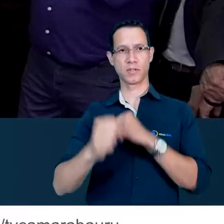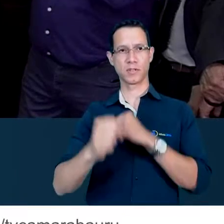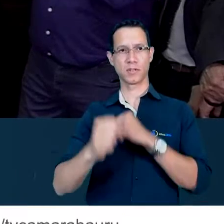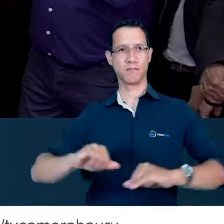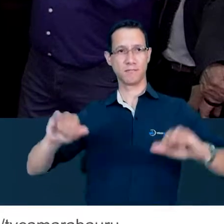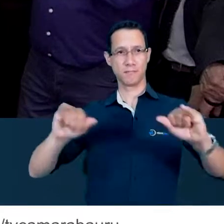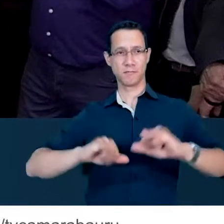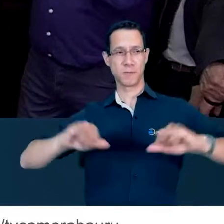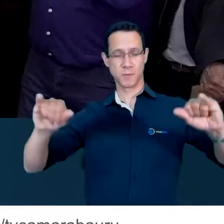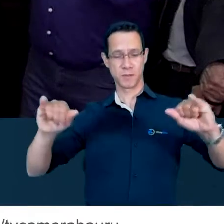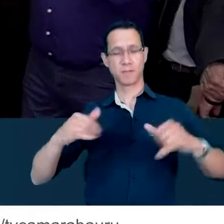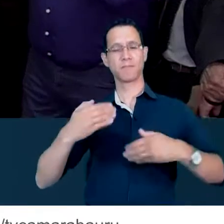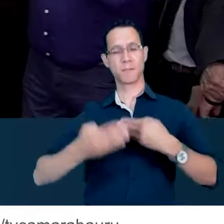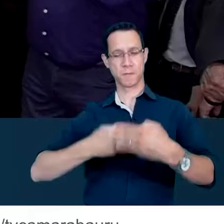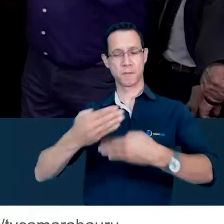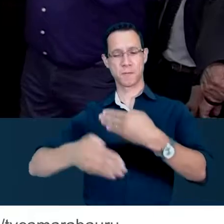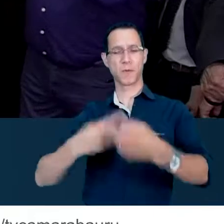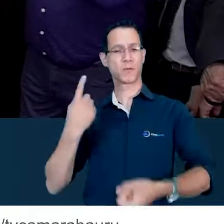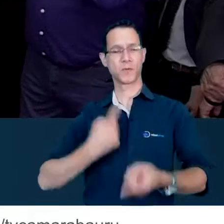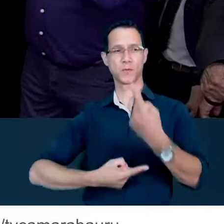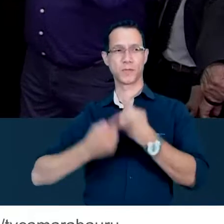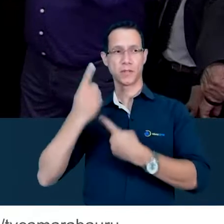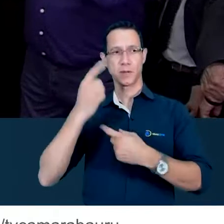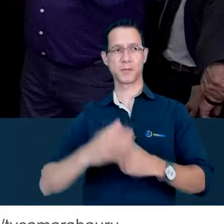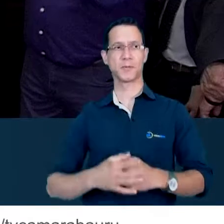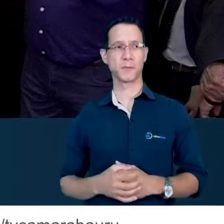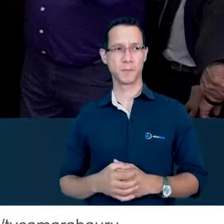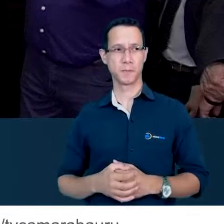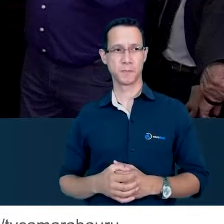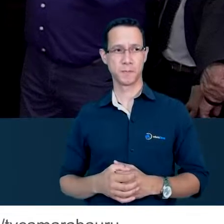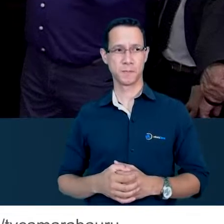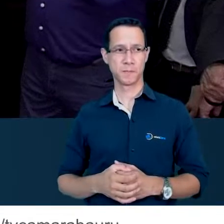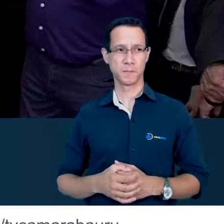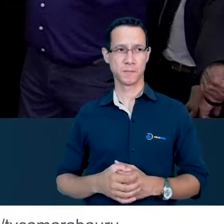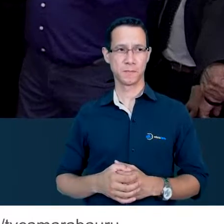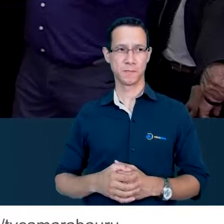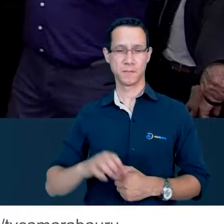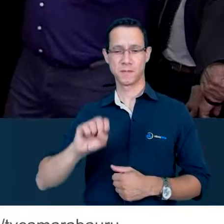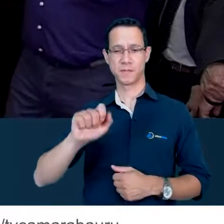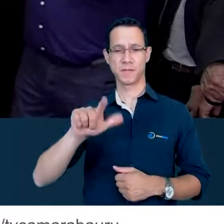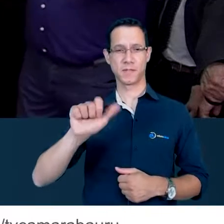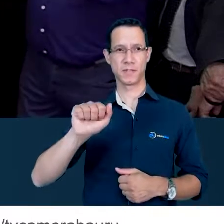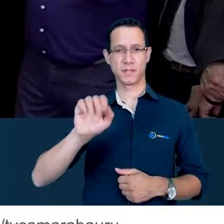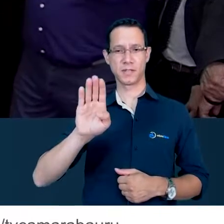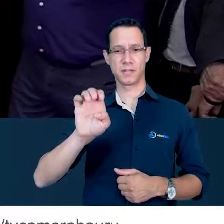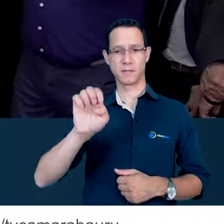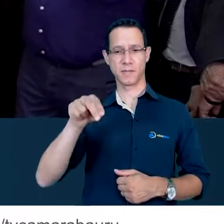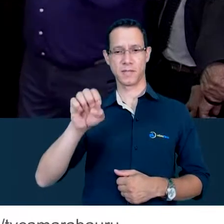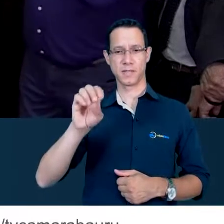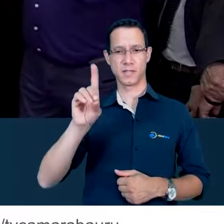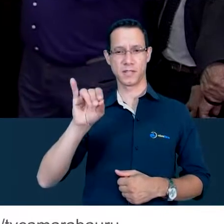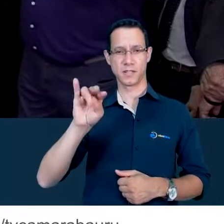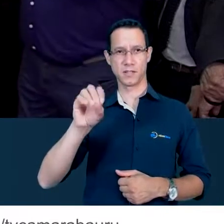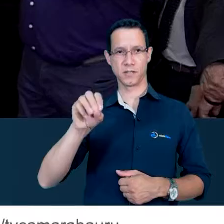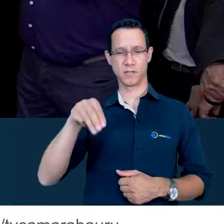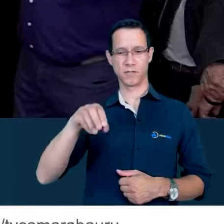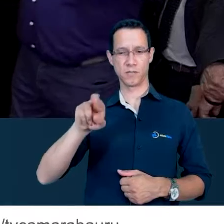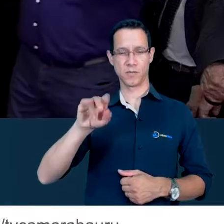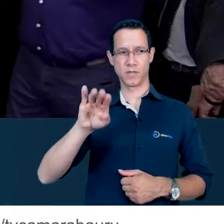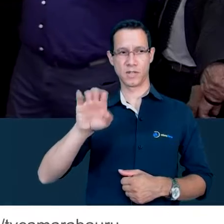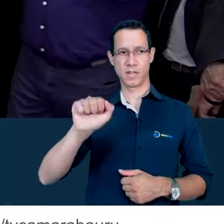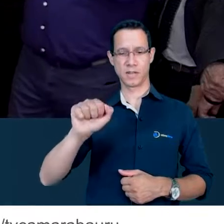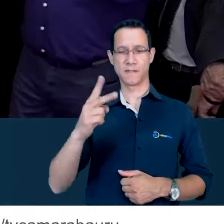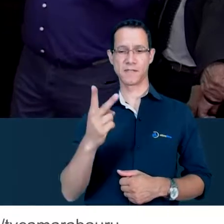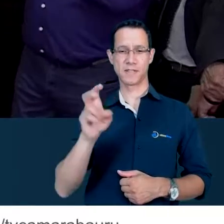de sucesso. Sala Benedito Moreira Pinto, em 25 de